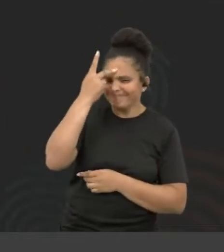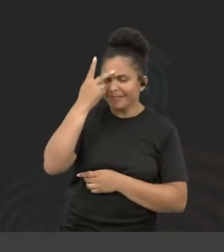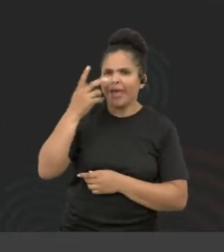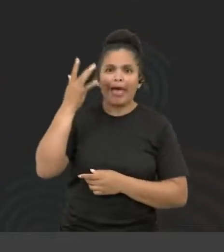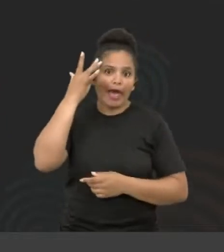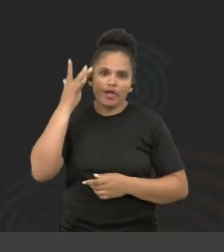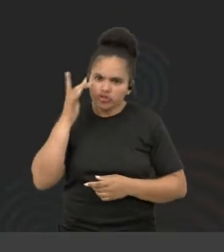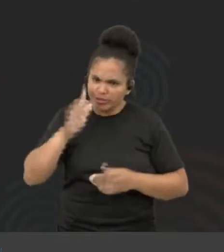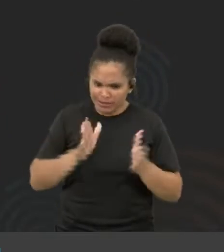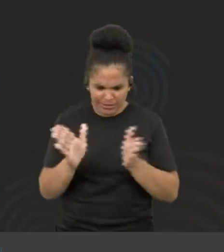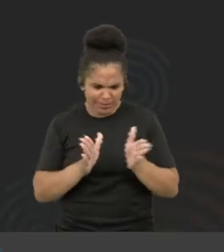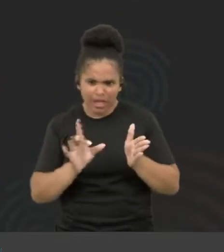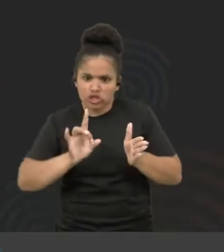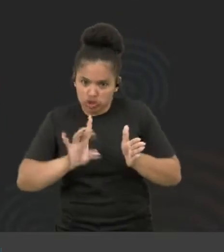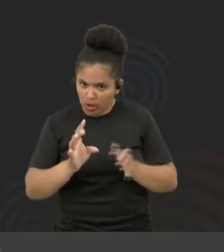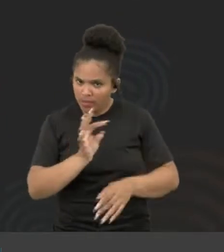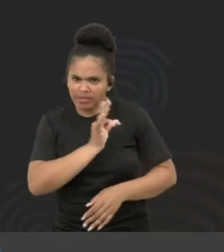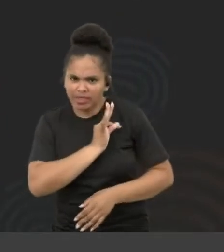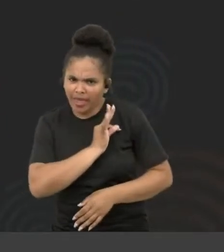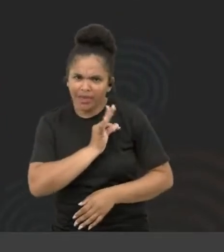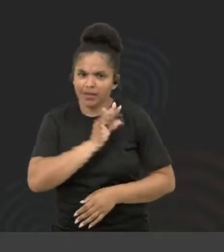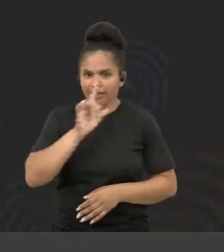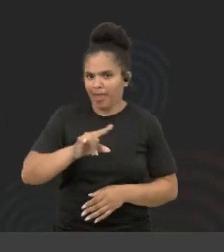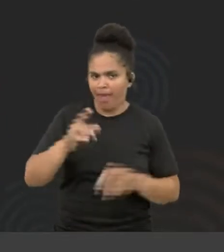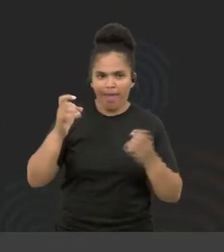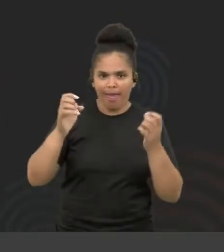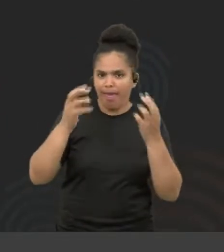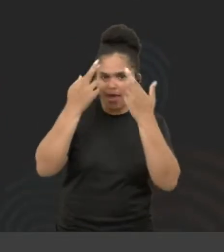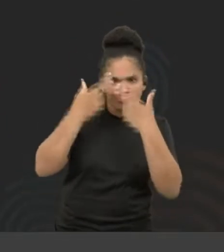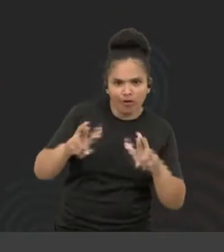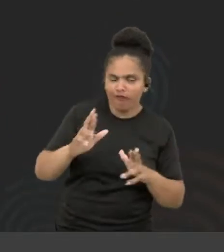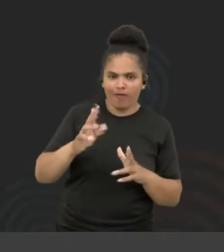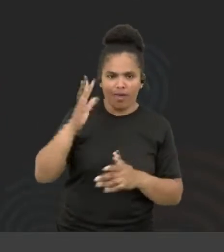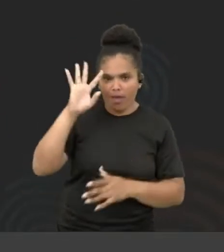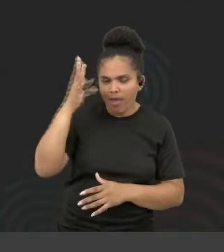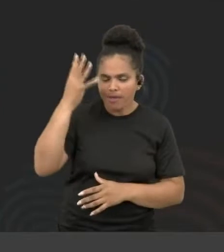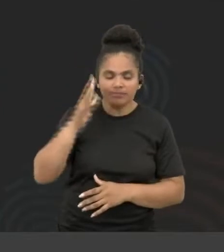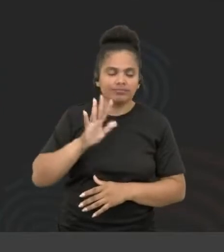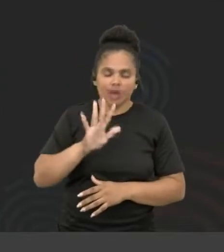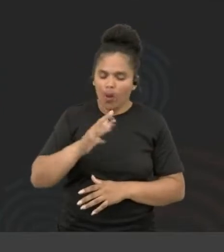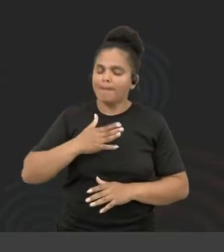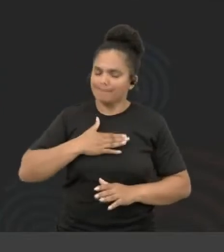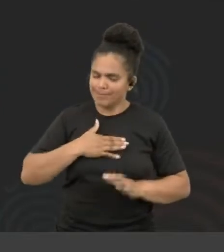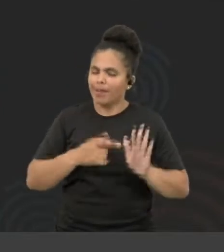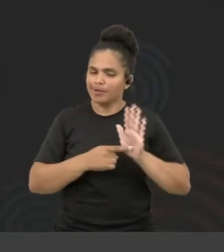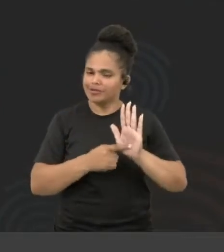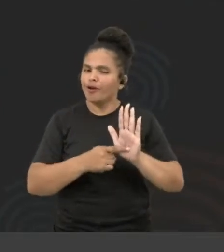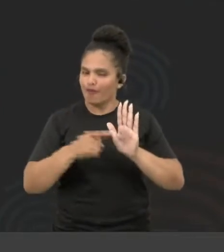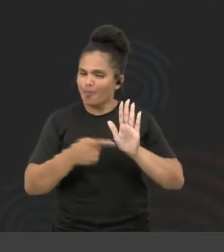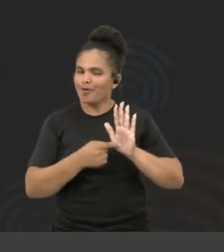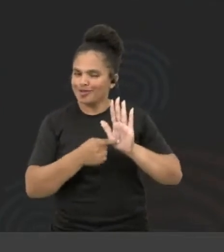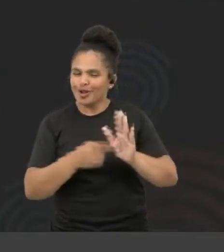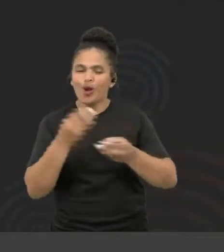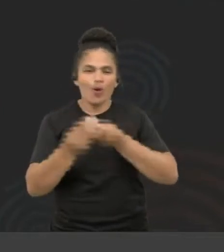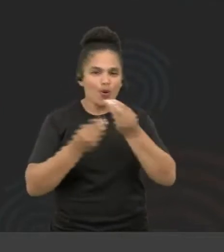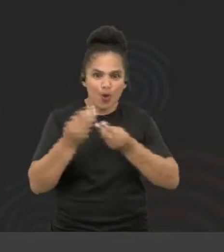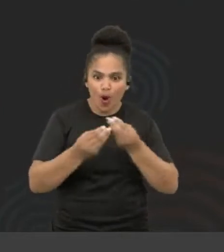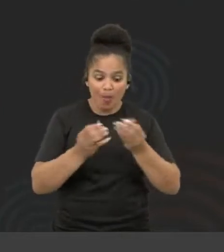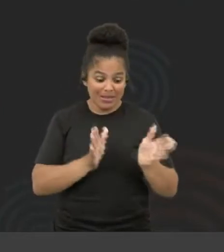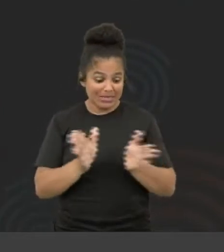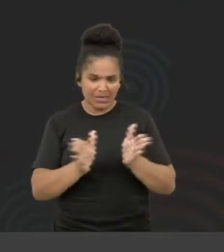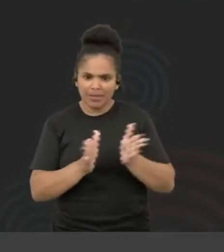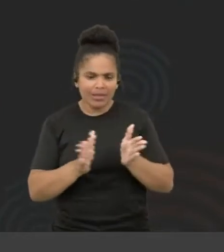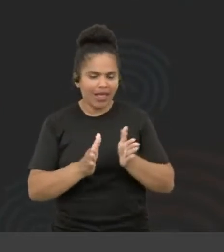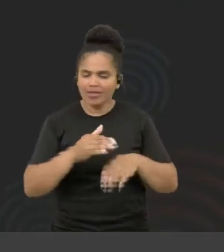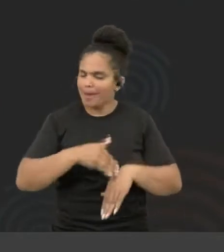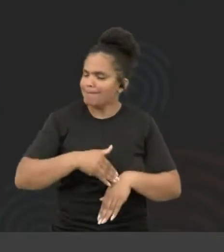acessibilidade é só uma questão técnica a ser solucionada e nessa minha apresentação eu vou mostrar para vocês que acessibilidade vai muito além